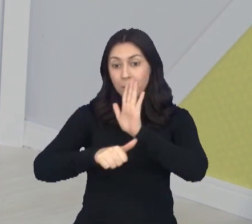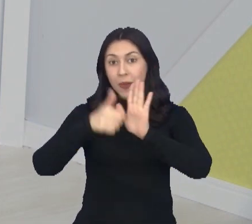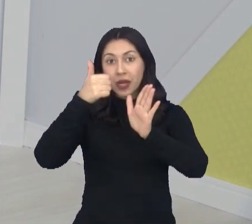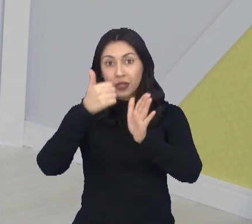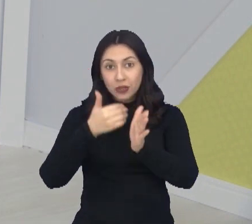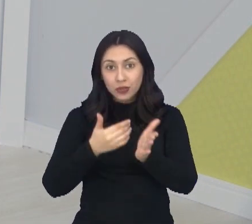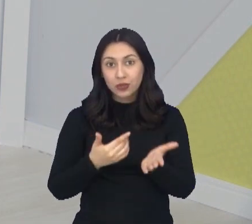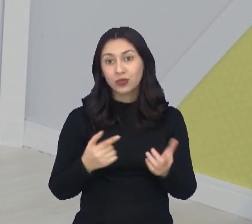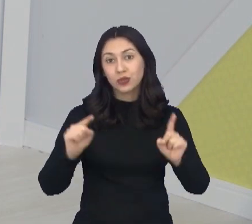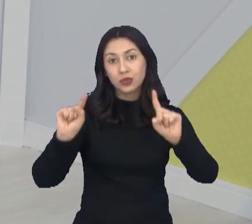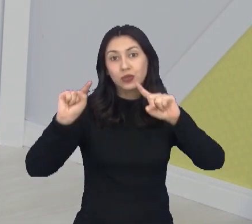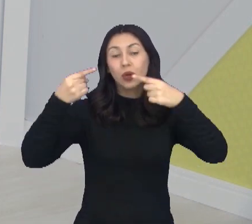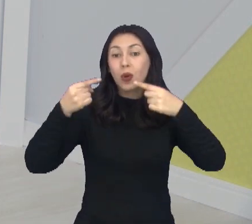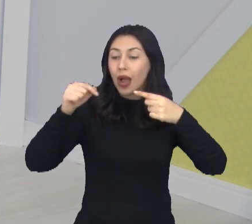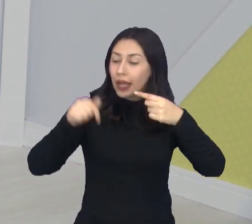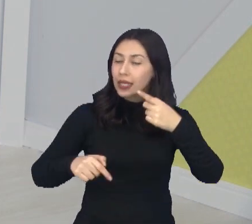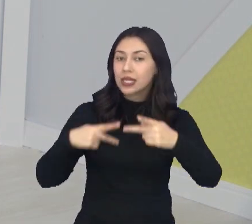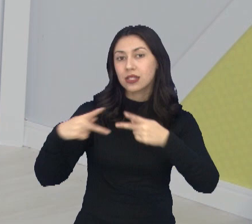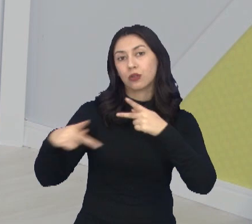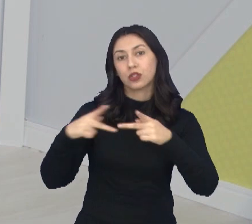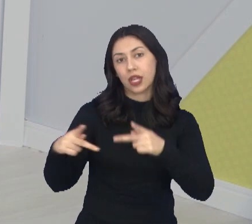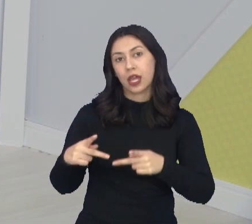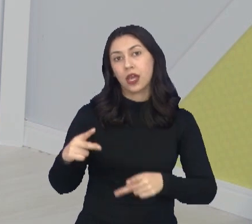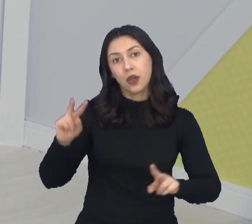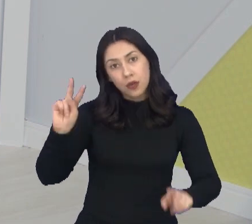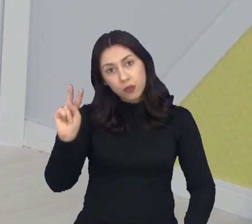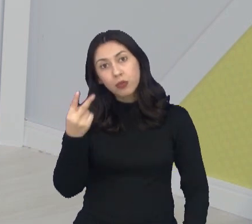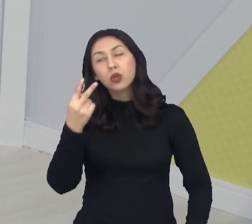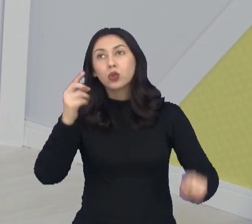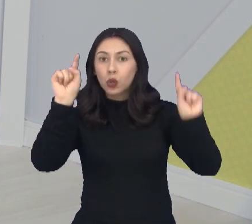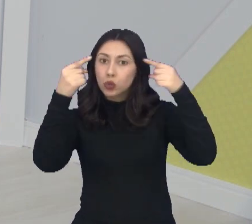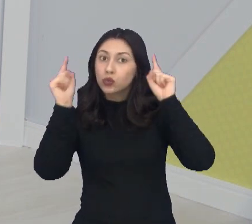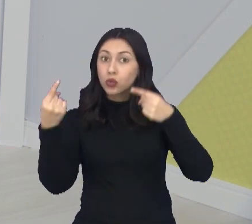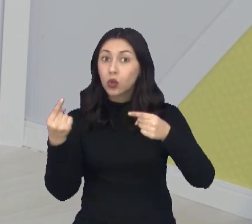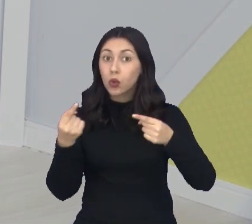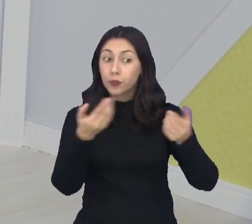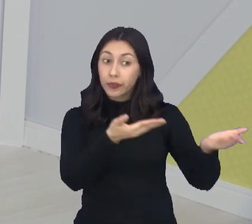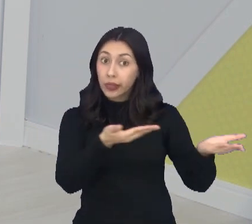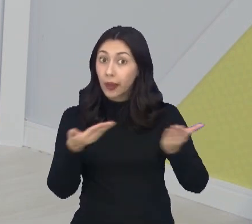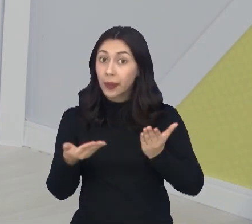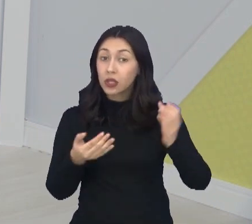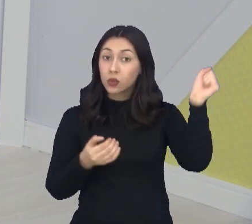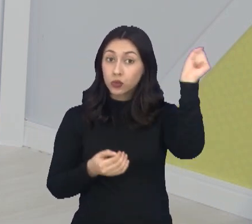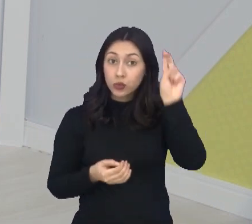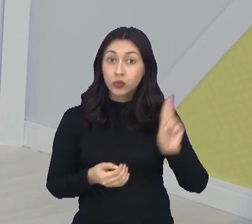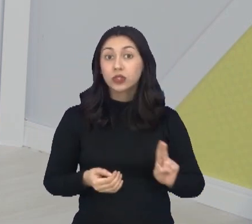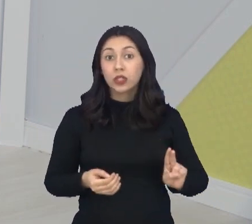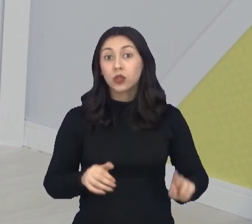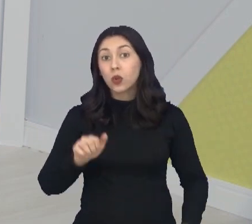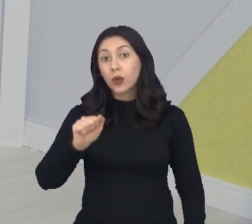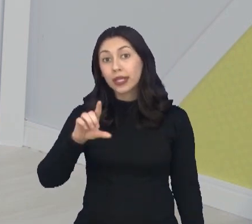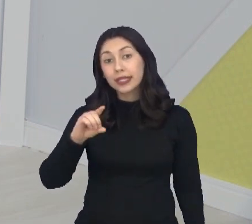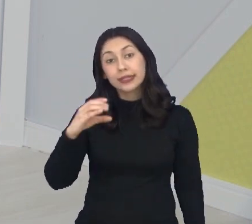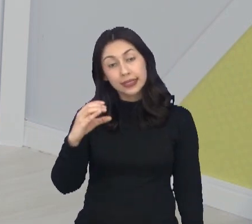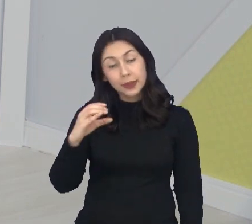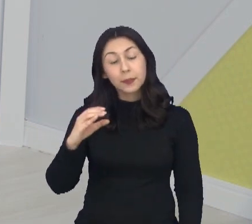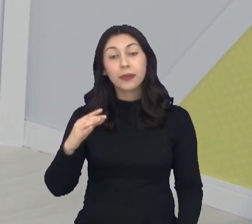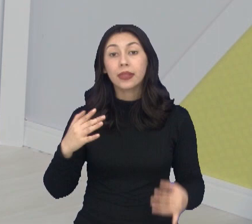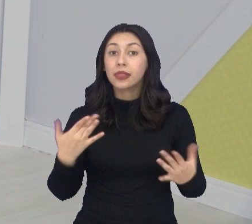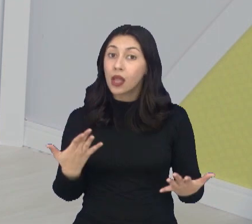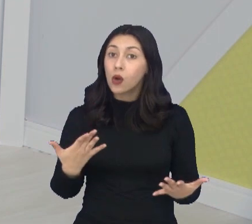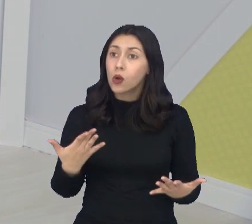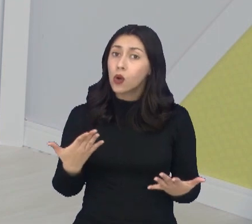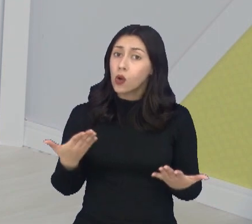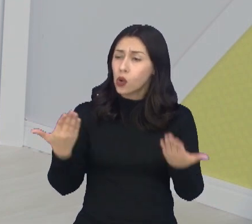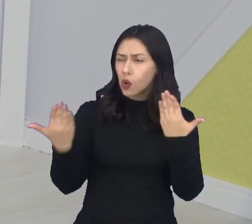jogando em casa pela segunda rodada do Campeonato Paulista, recebendo o Suzano no ginásio da ADC Embraer. O time melhorou em relação à